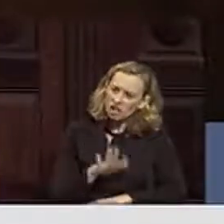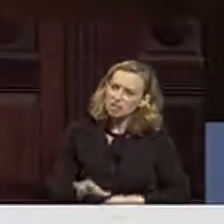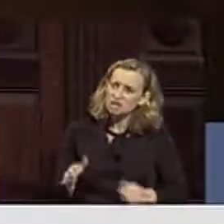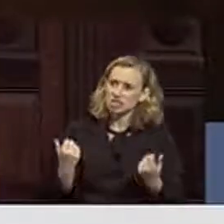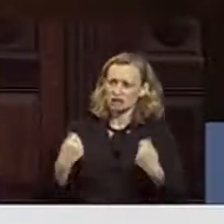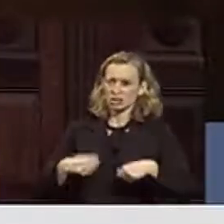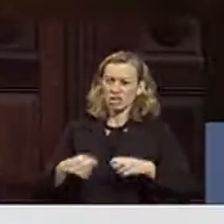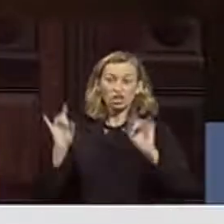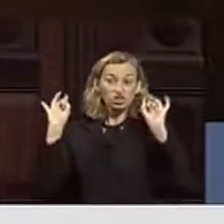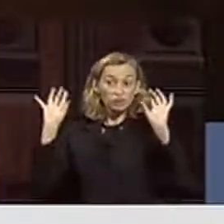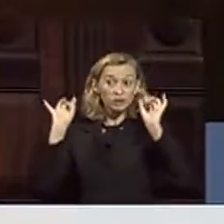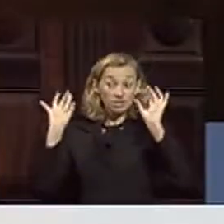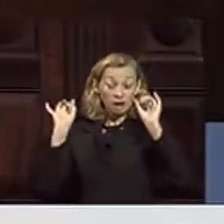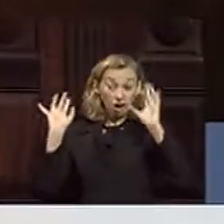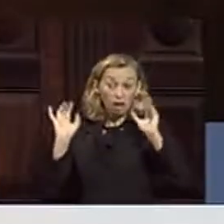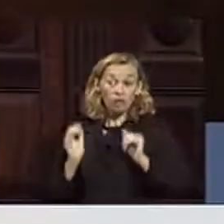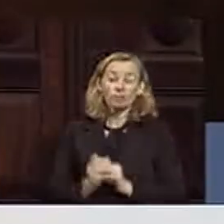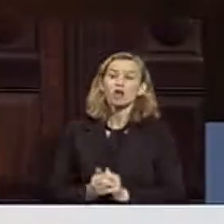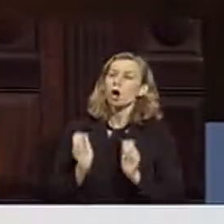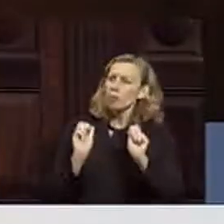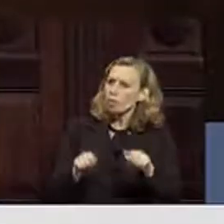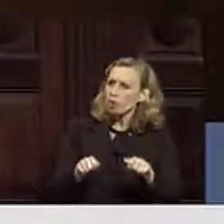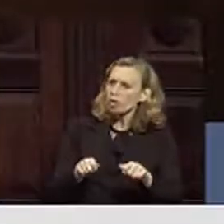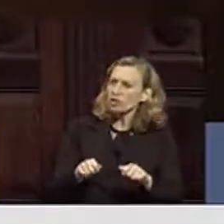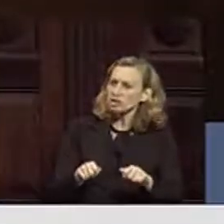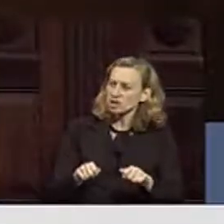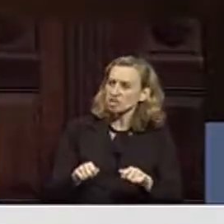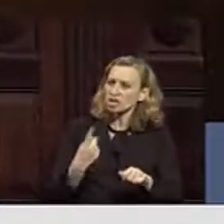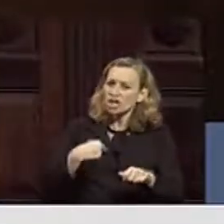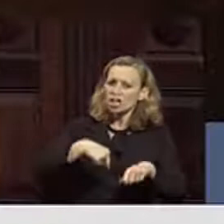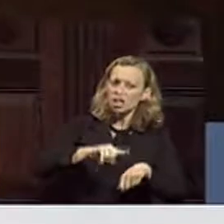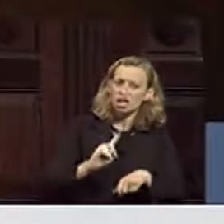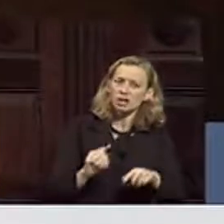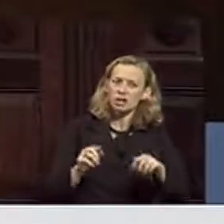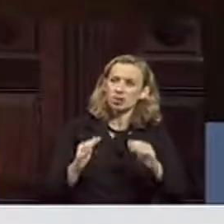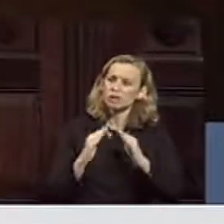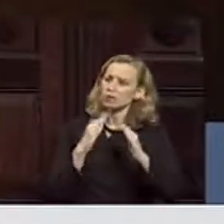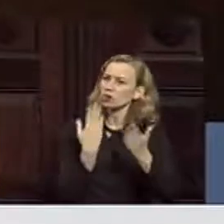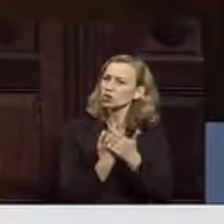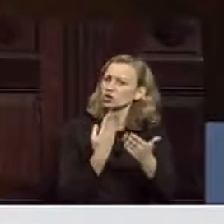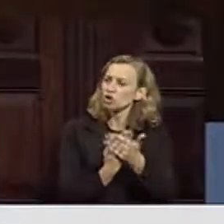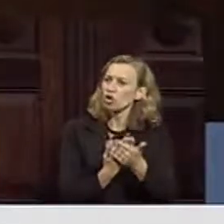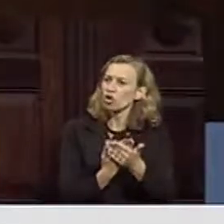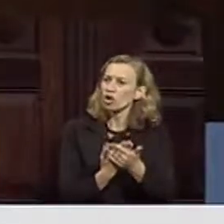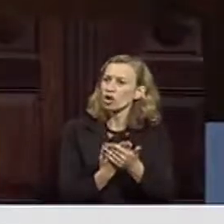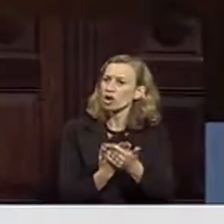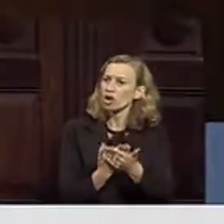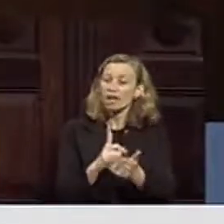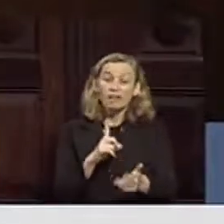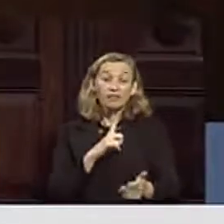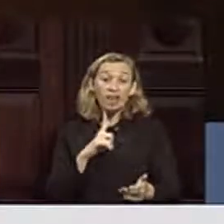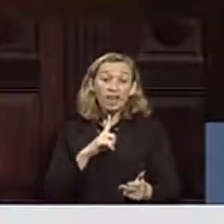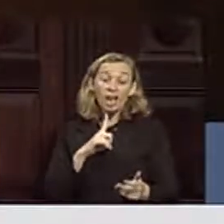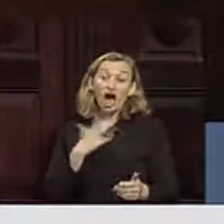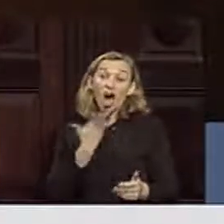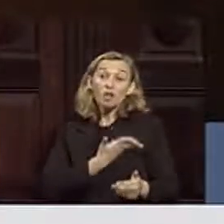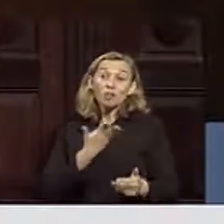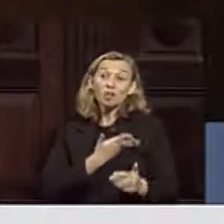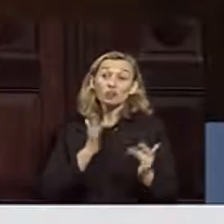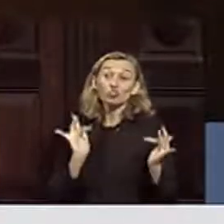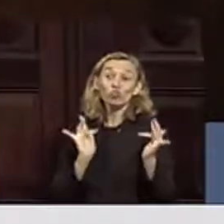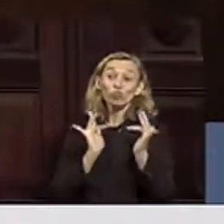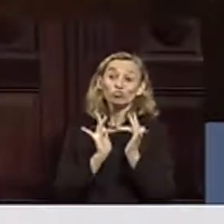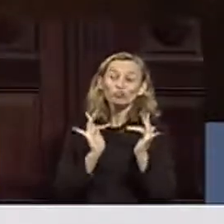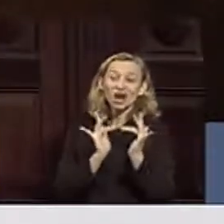necessidades especiais de aprendizagem possam frequentar a escola, ser amigas, ter contato